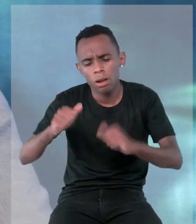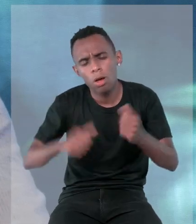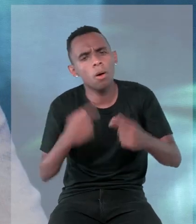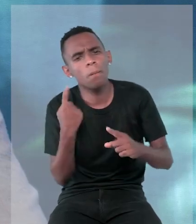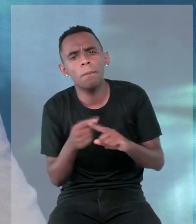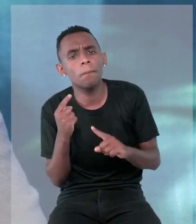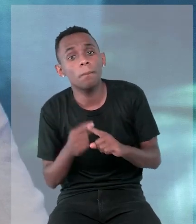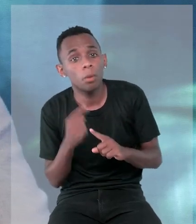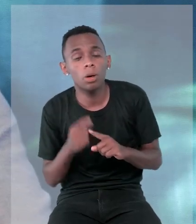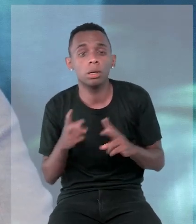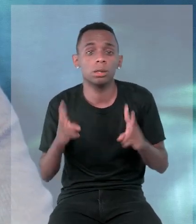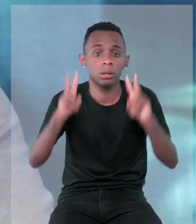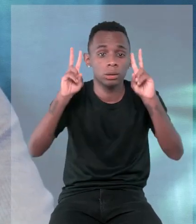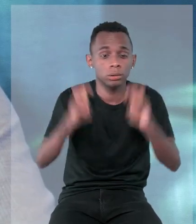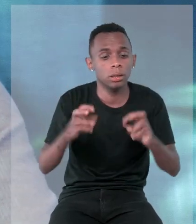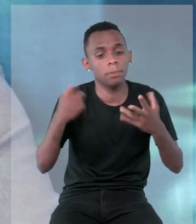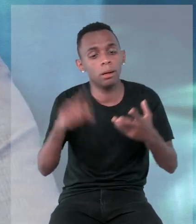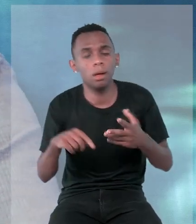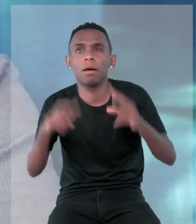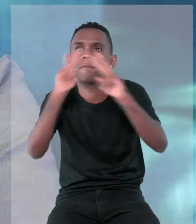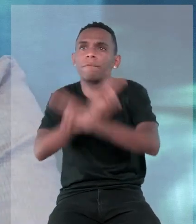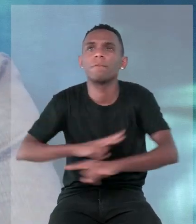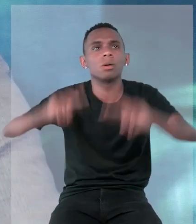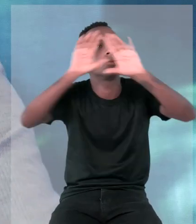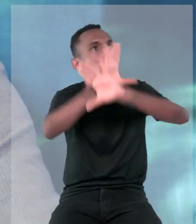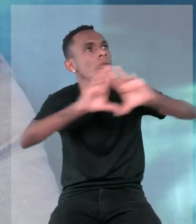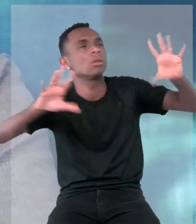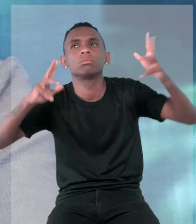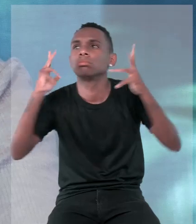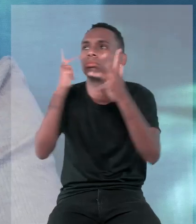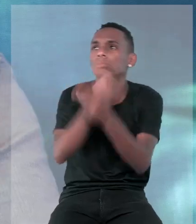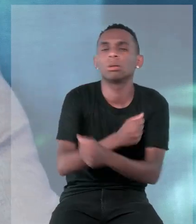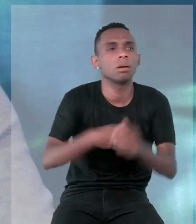tem essa questão toda de ver o céu, essa beleza,